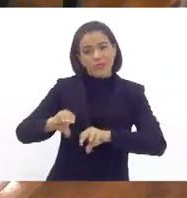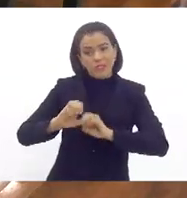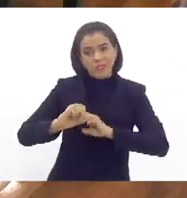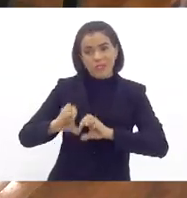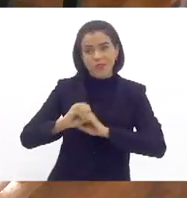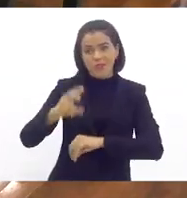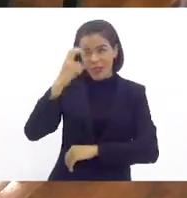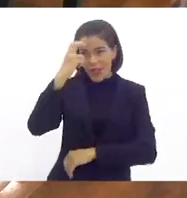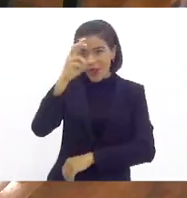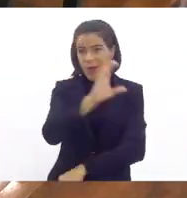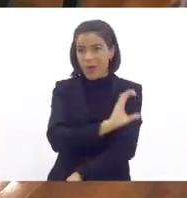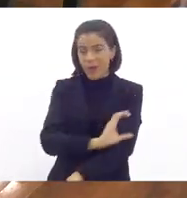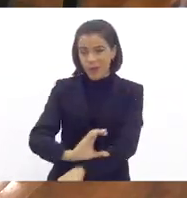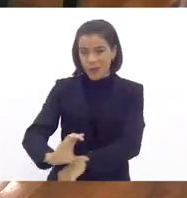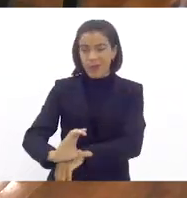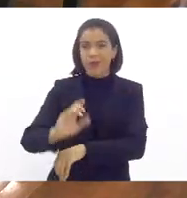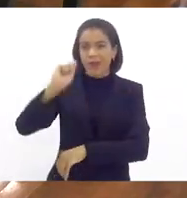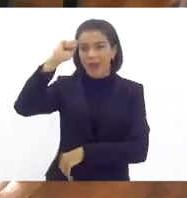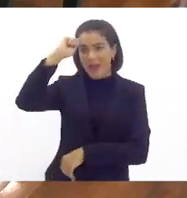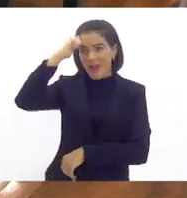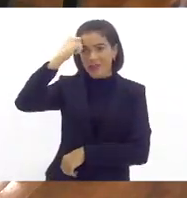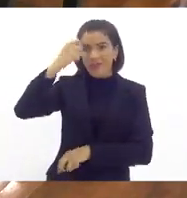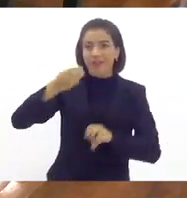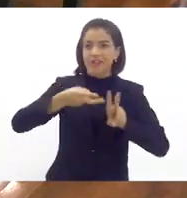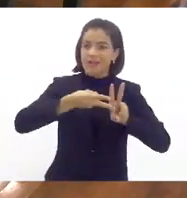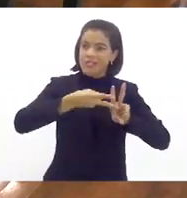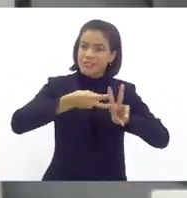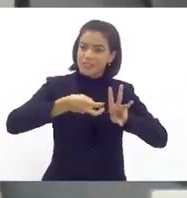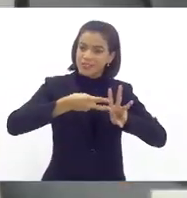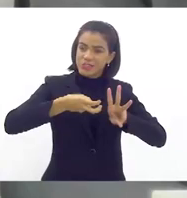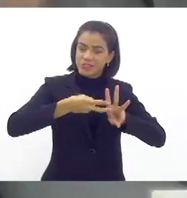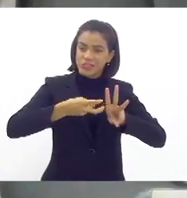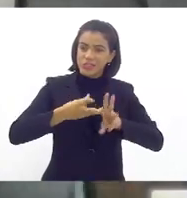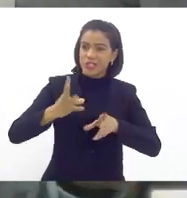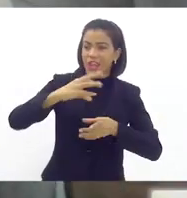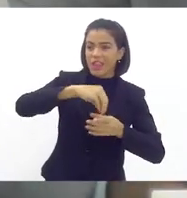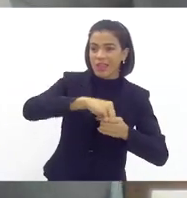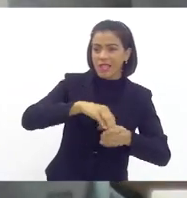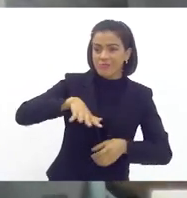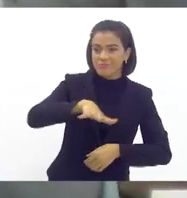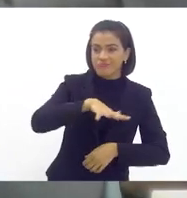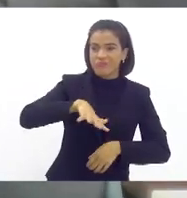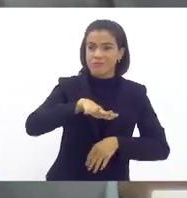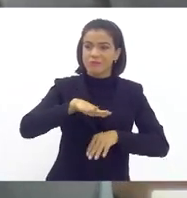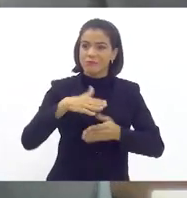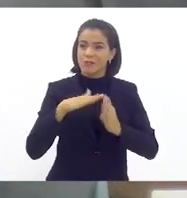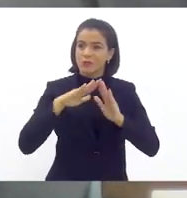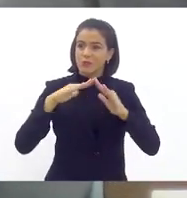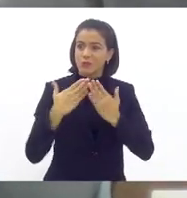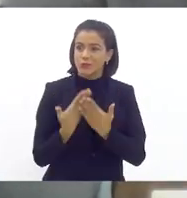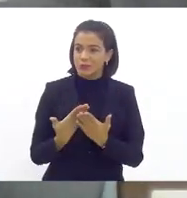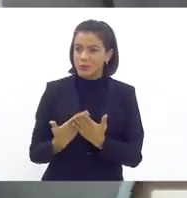culturas africanas e indígenas nas nossas escolas. Educafro.